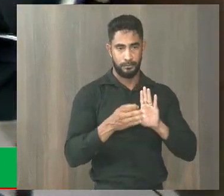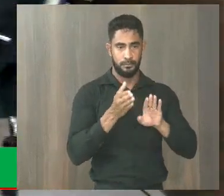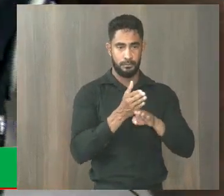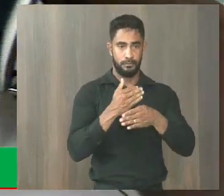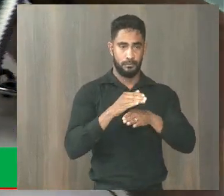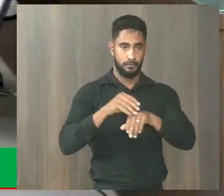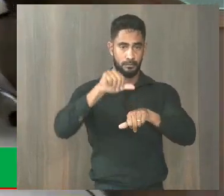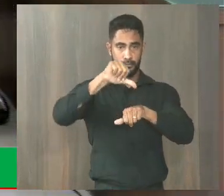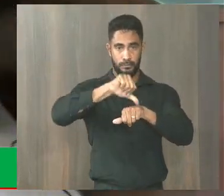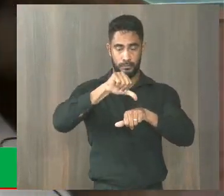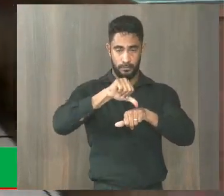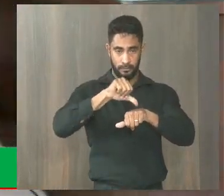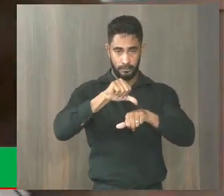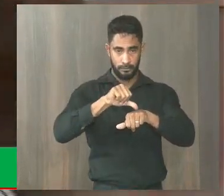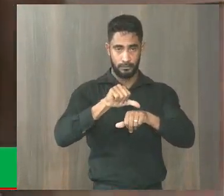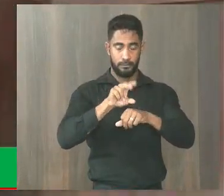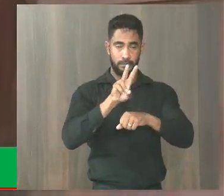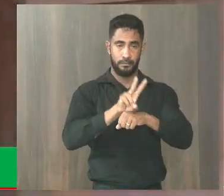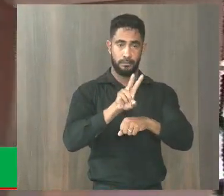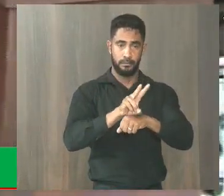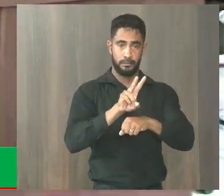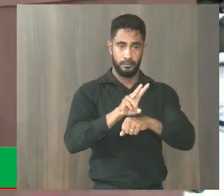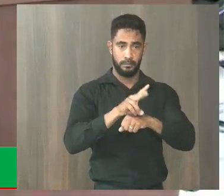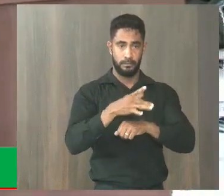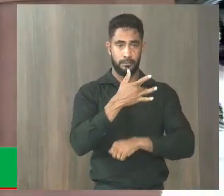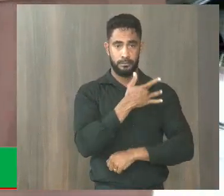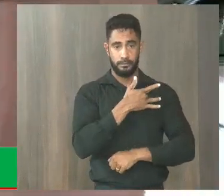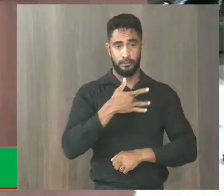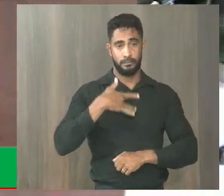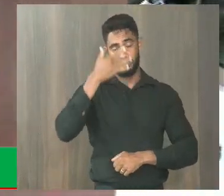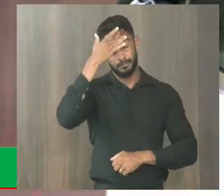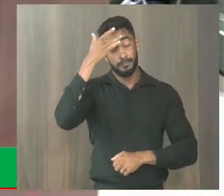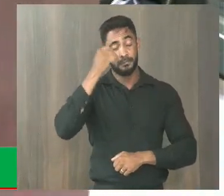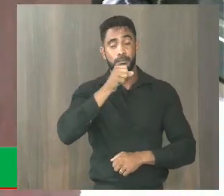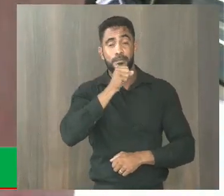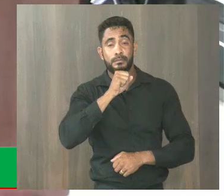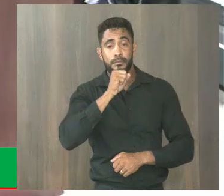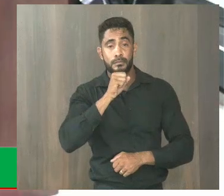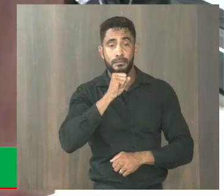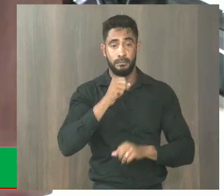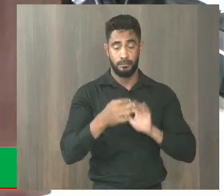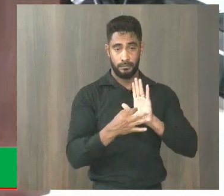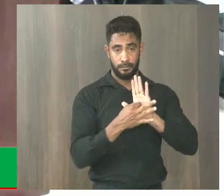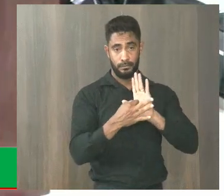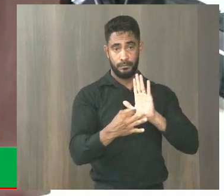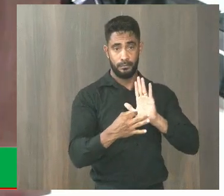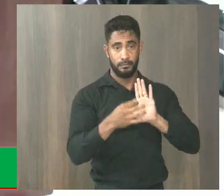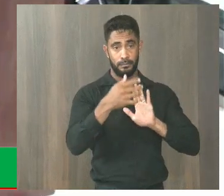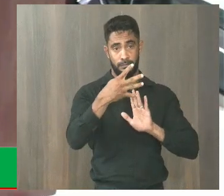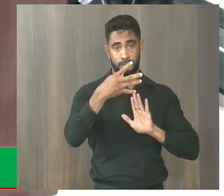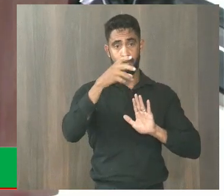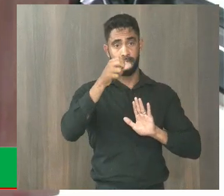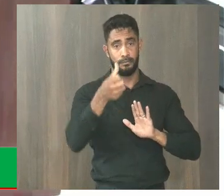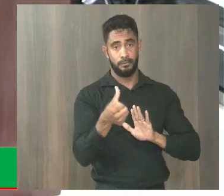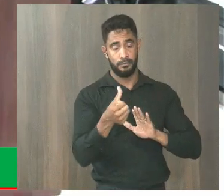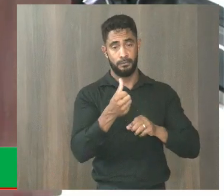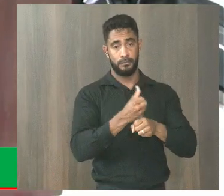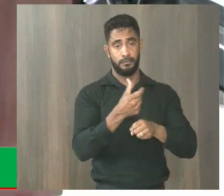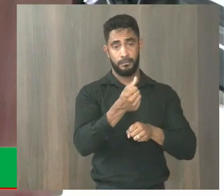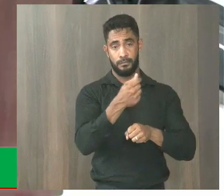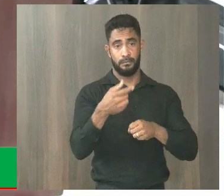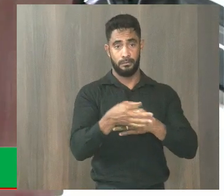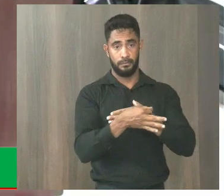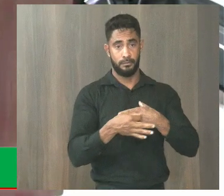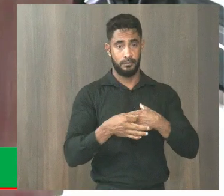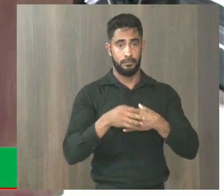criação de um centro de geriatria para cuidado da saúde do idoso. Indicação de necessidade 046 de 2024, de